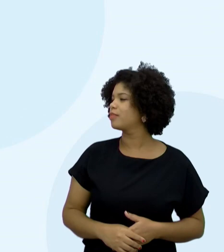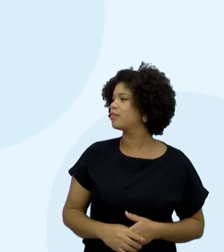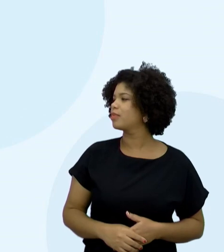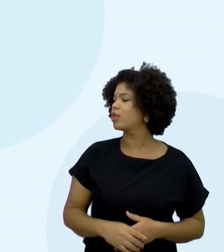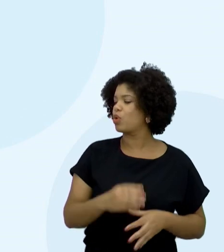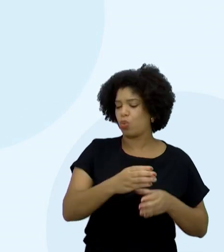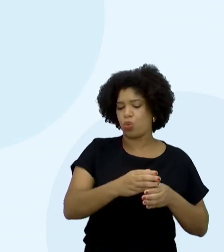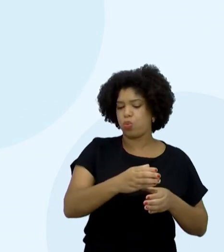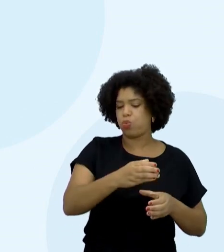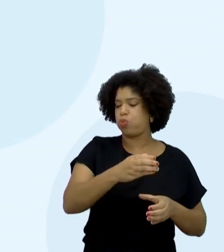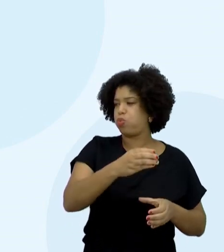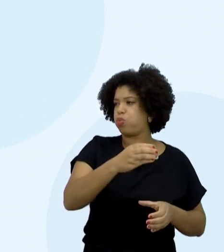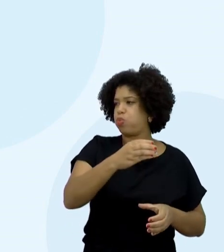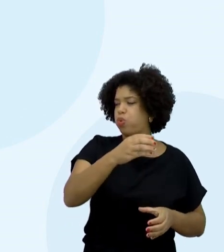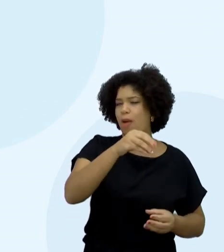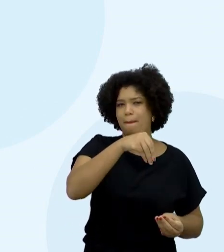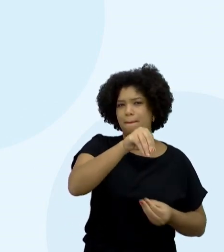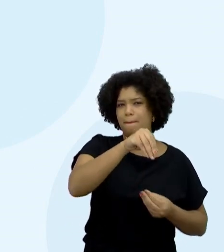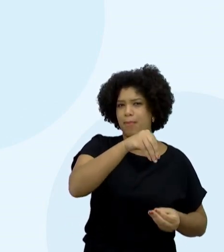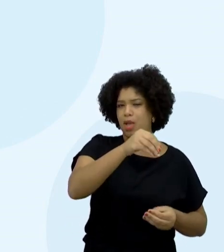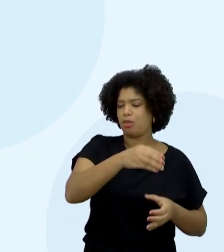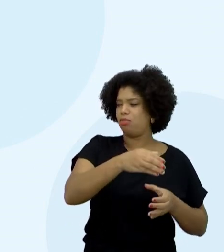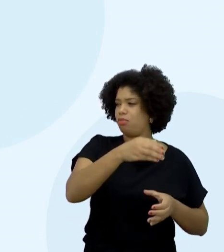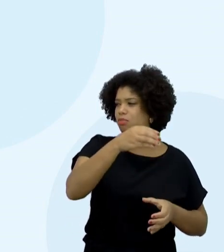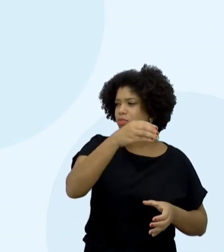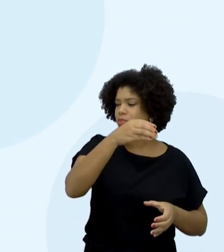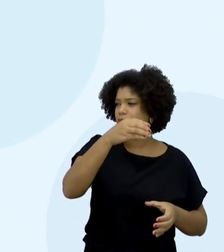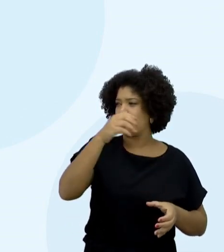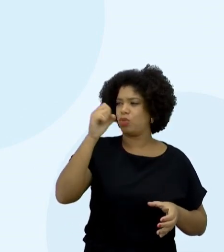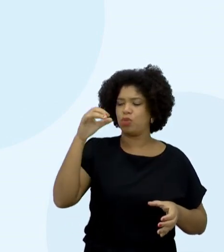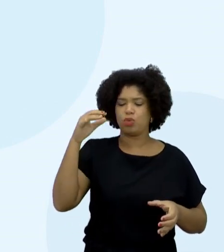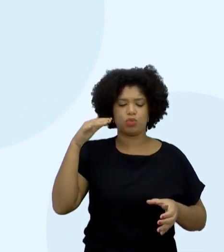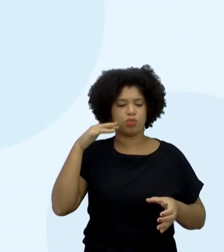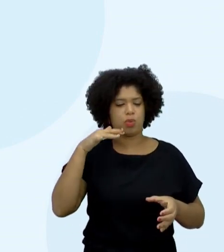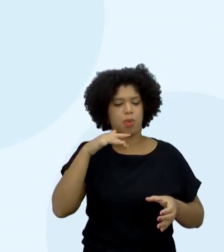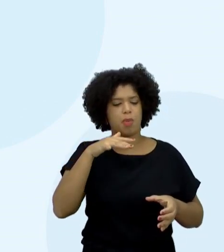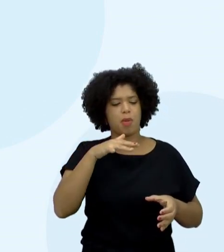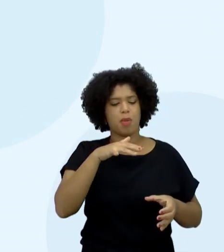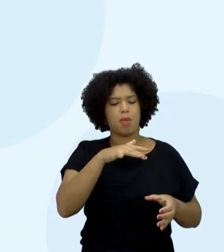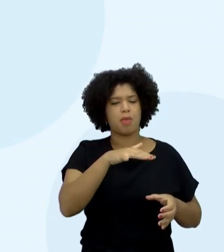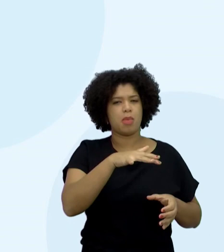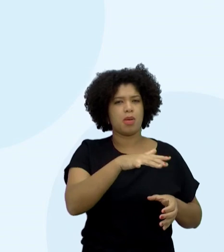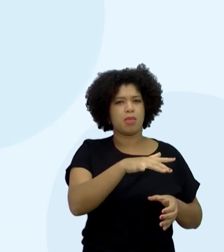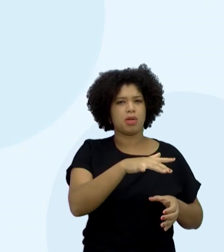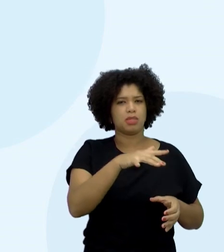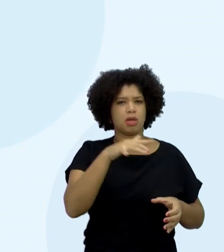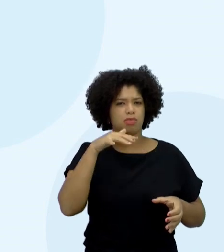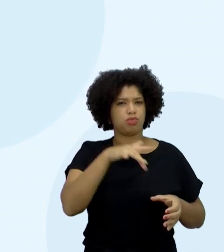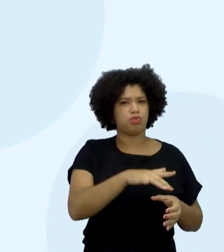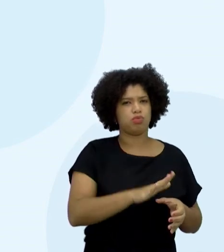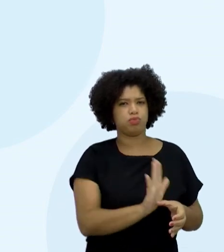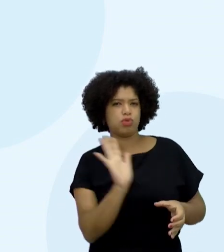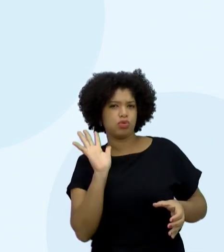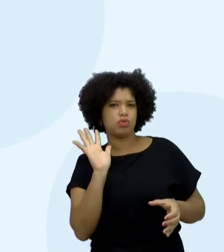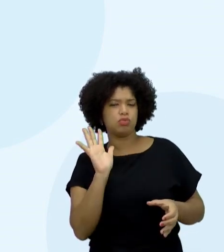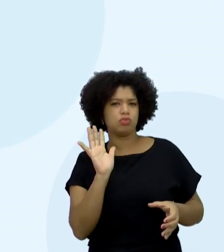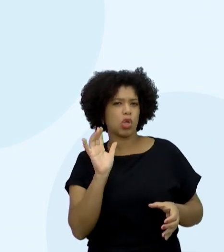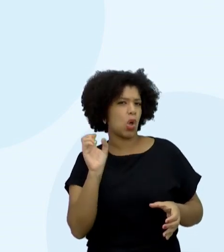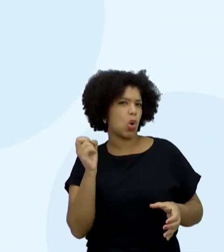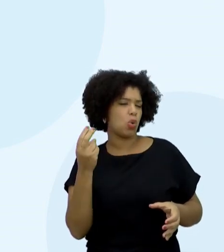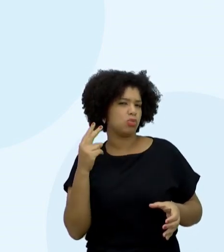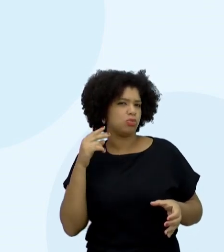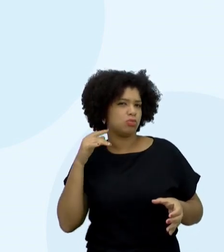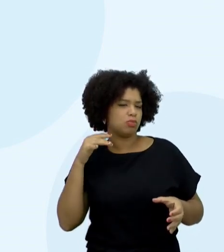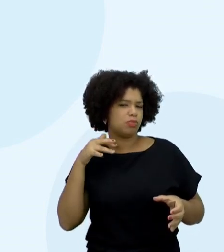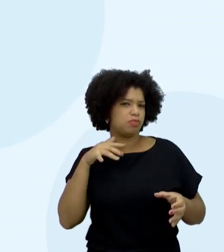trajetória da luz ao incidir em uma garrafa PET? Será que ela é refletora? Será que a